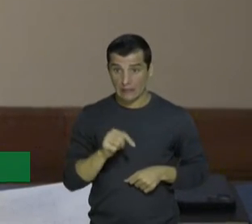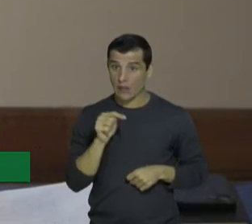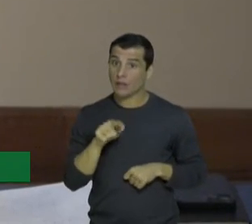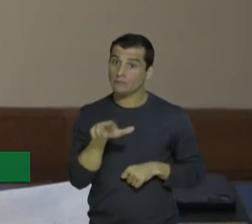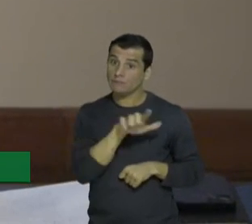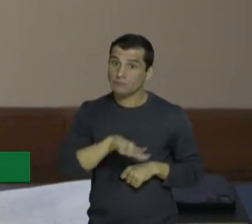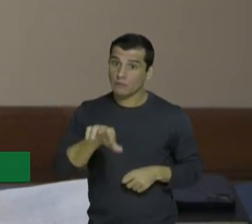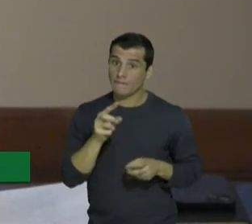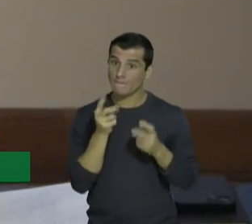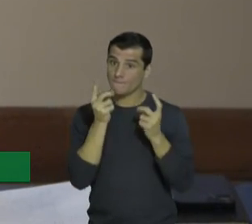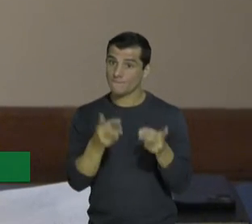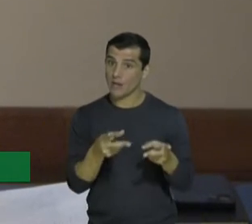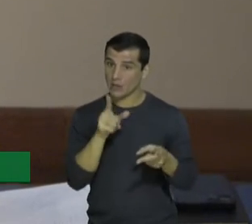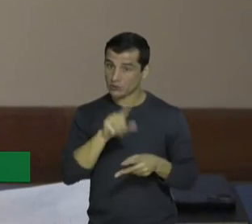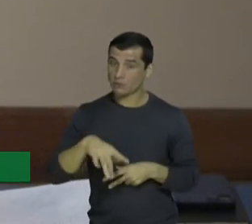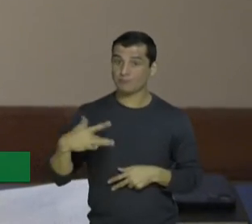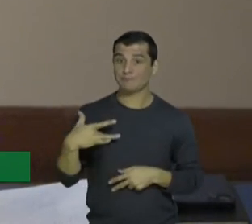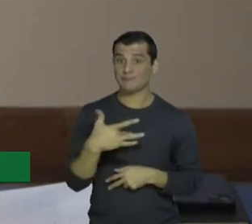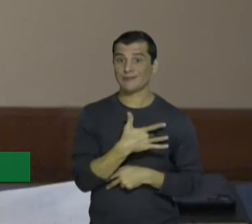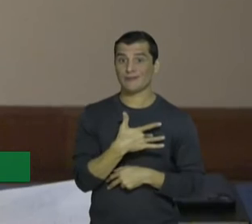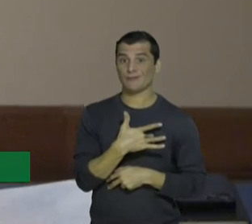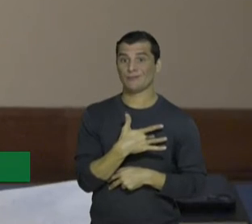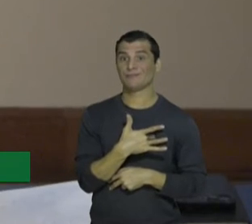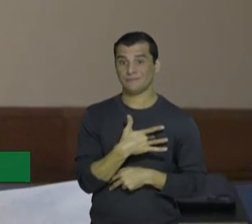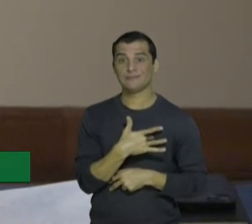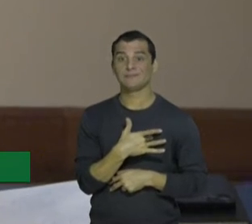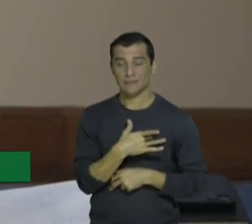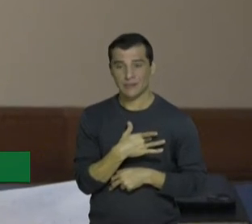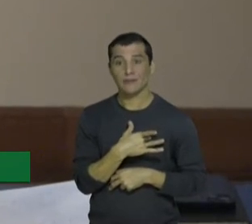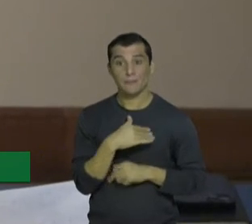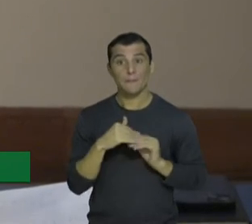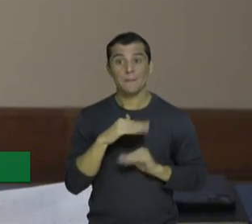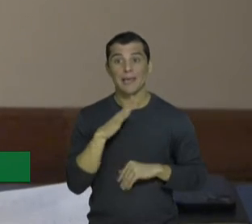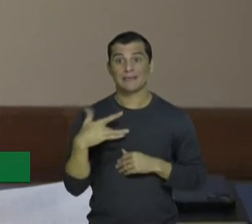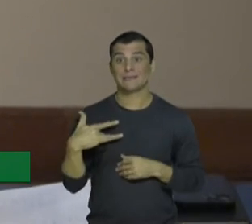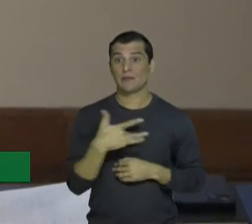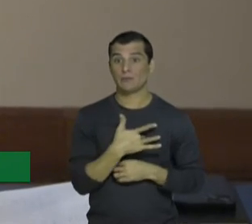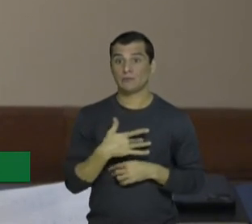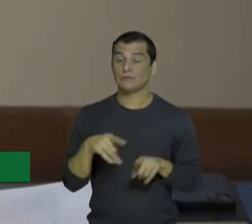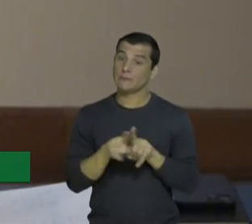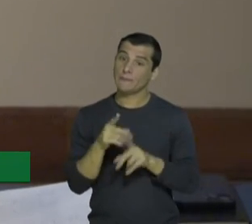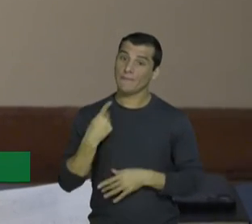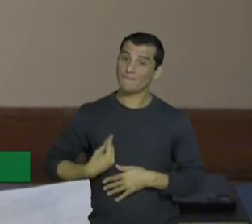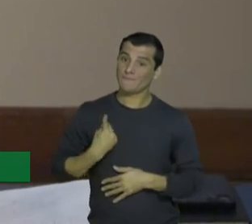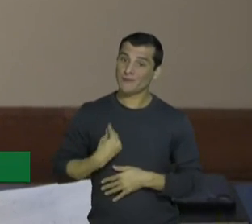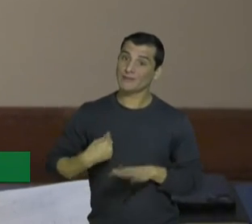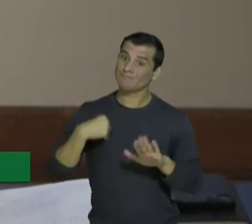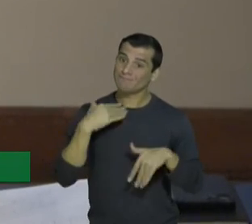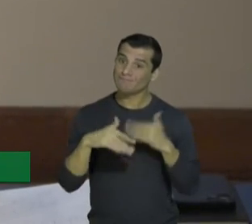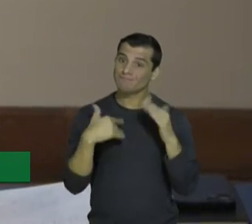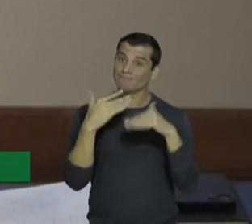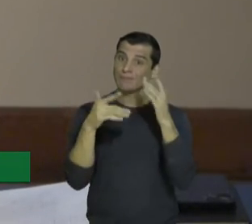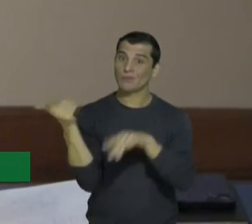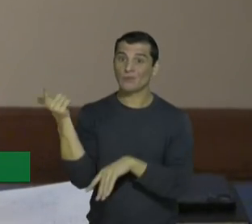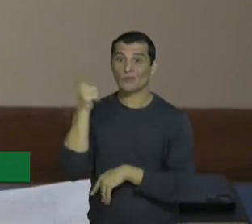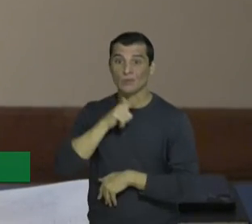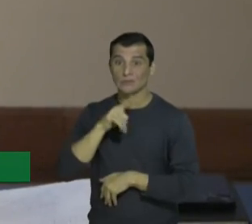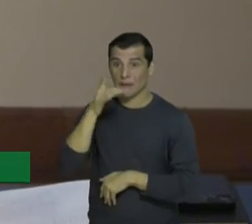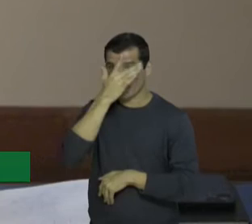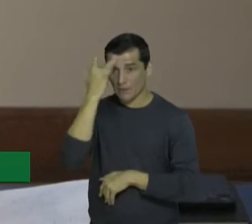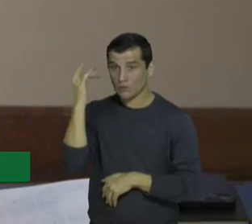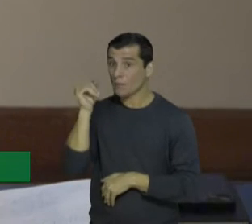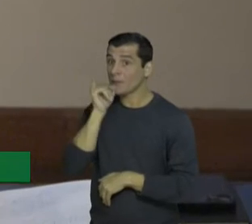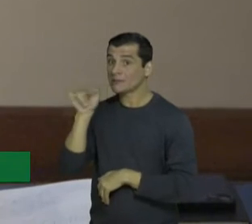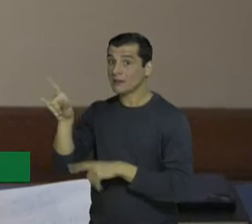qualidade de de saúde qualidade de vida e com isso a gente consegue atingir não somente pessoas que têm intolerância a